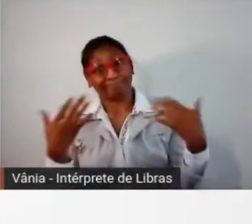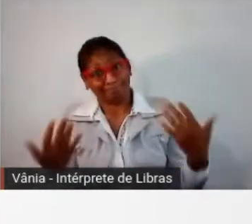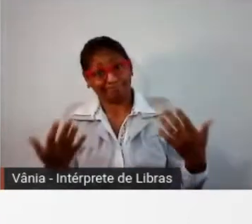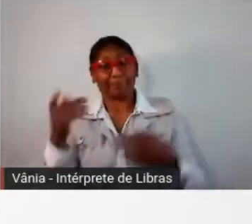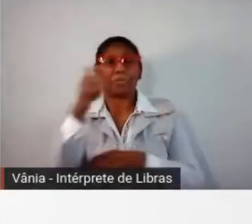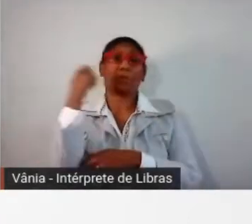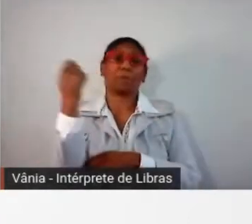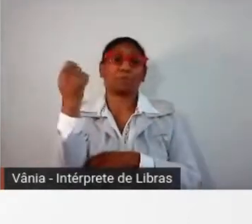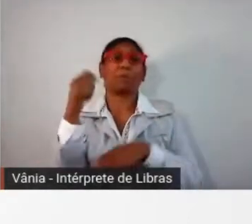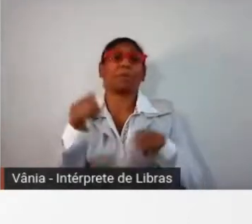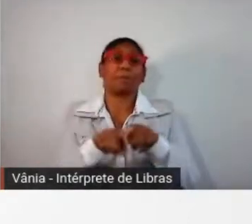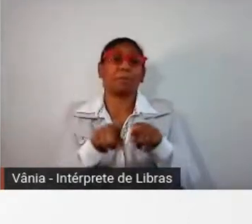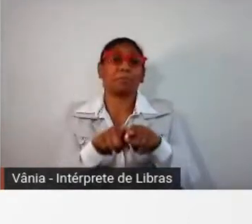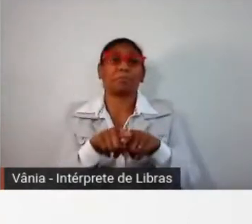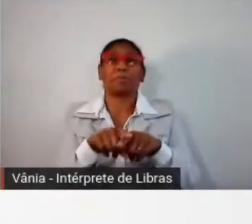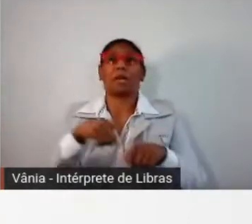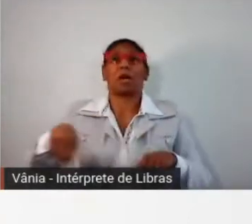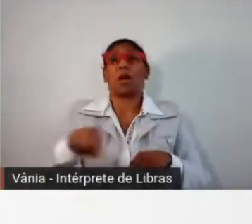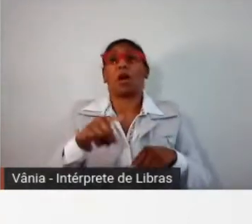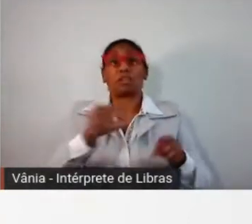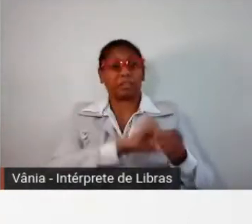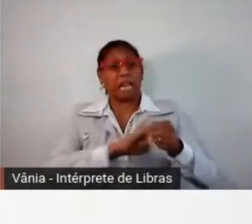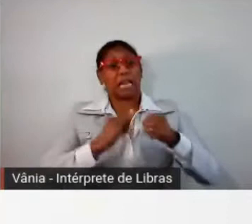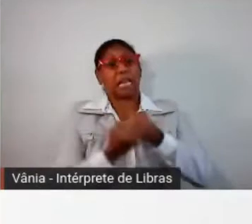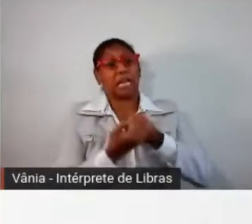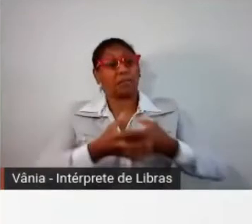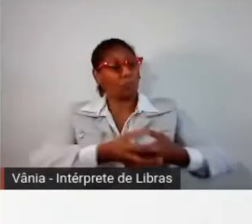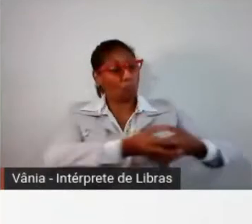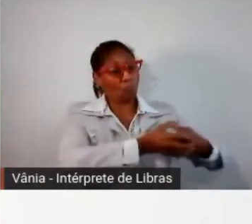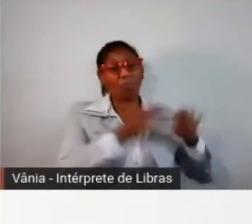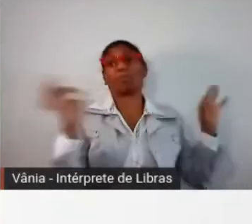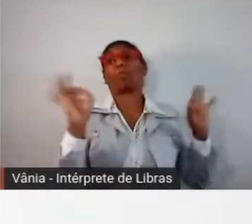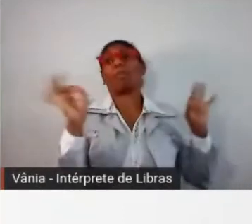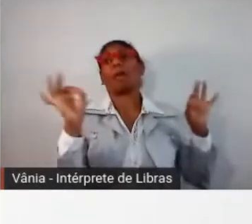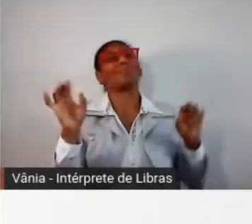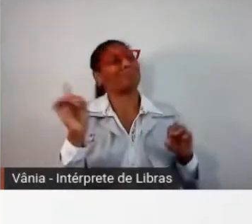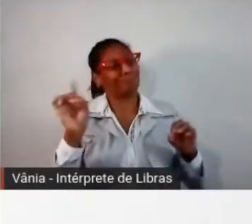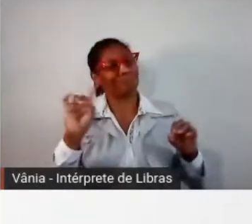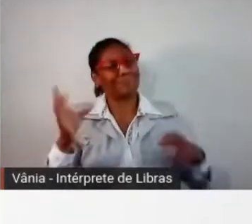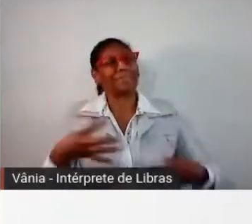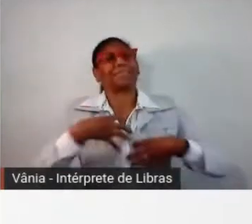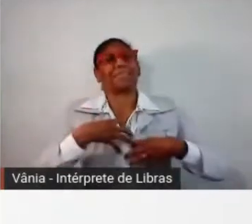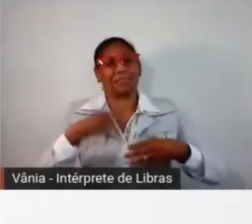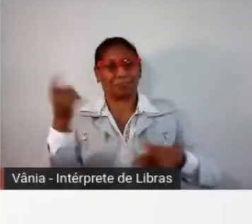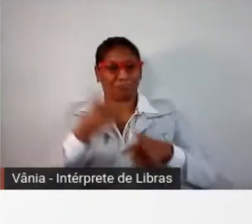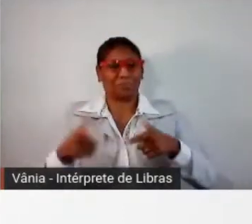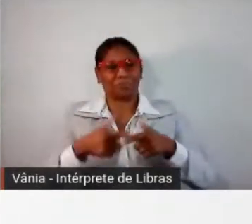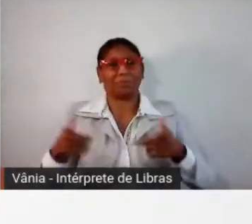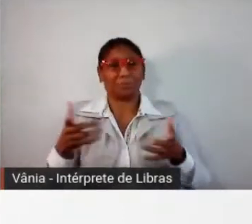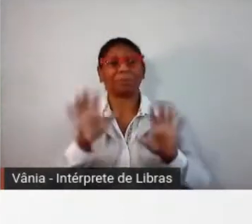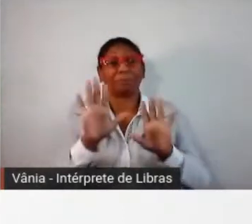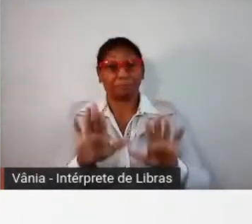do Sul. Nós não somos uma ilha, nós não estamos blindados dos problemas econômicos do mundo diante da pandemia, mas